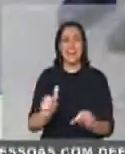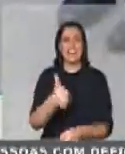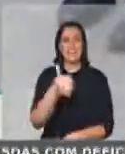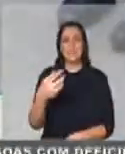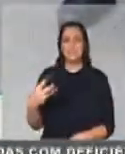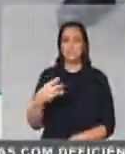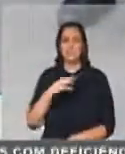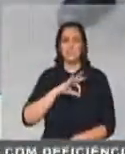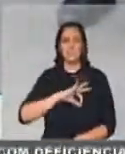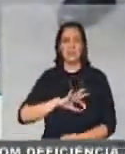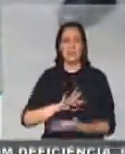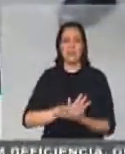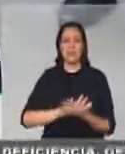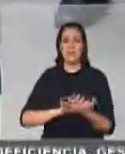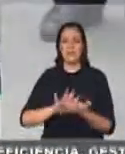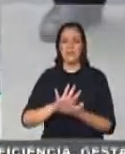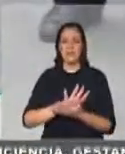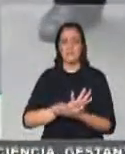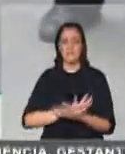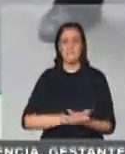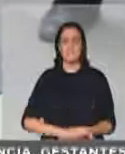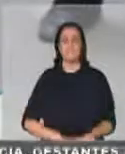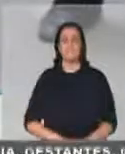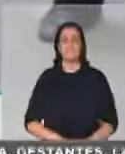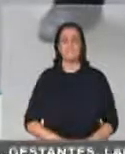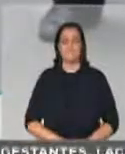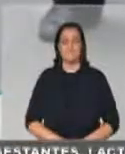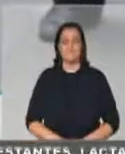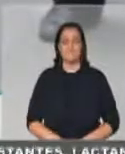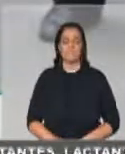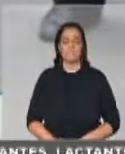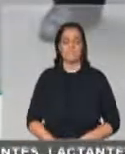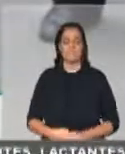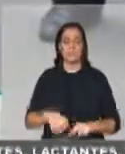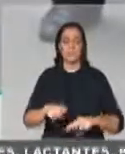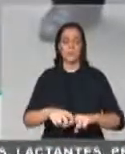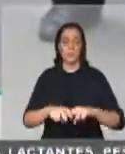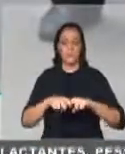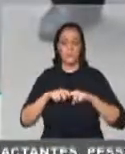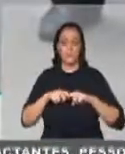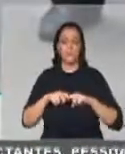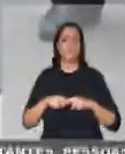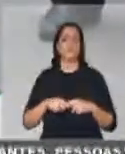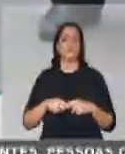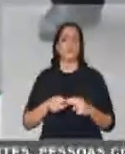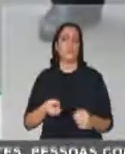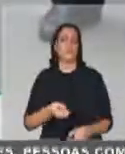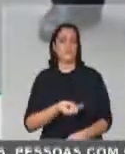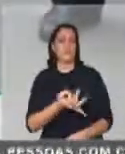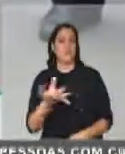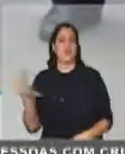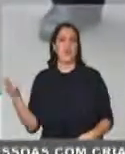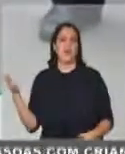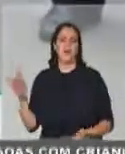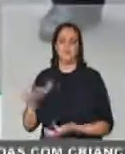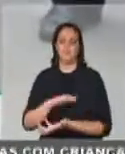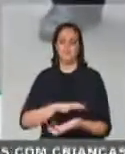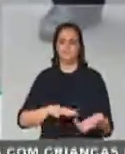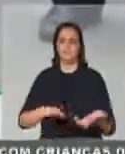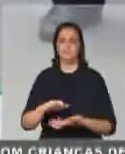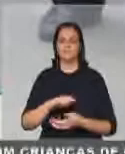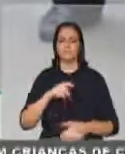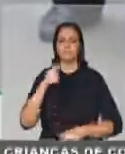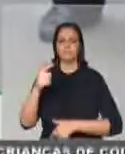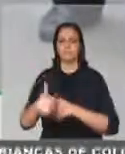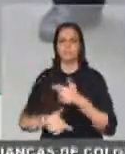grande mobilização do conjunto dos servidores, de todo o sindicato, dos militares e também das instituições, e o